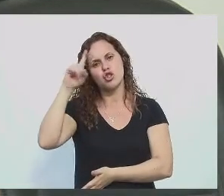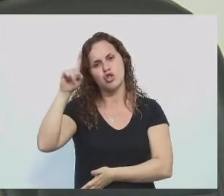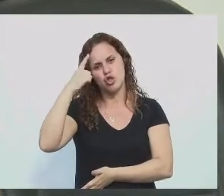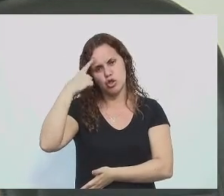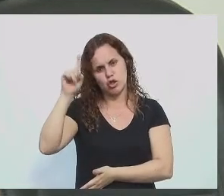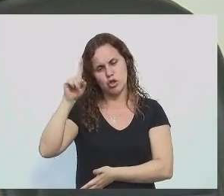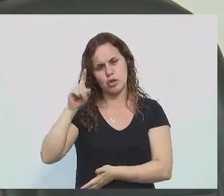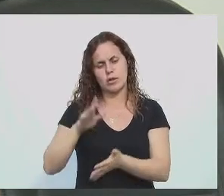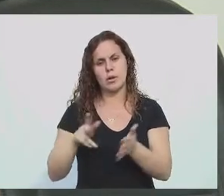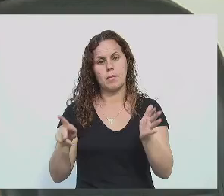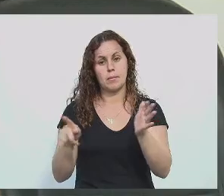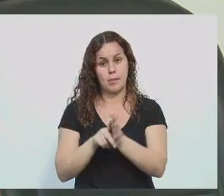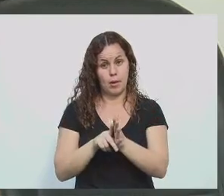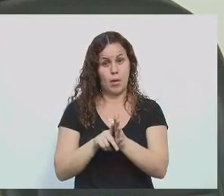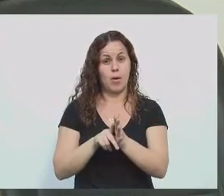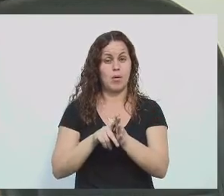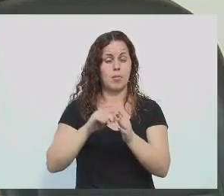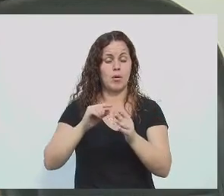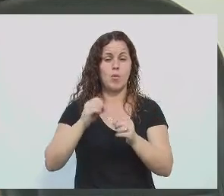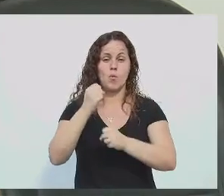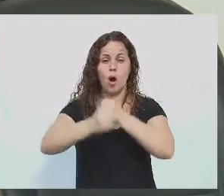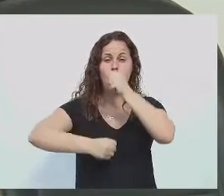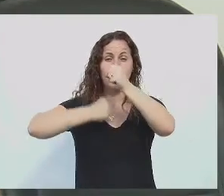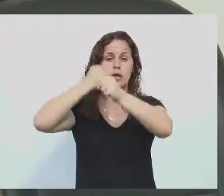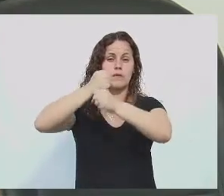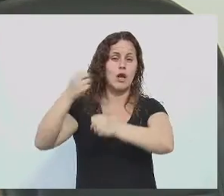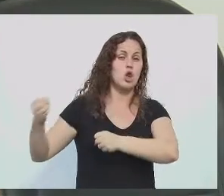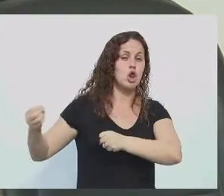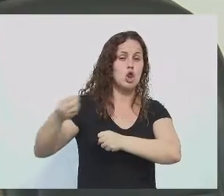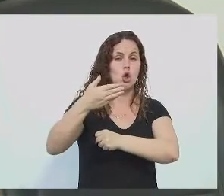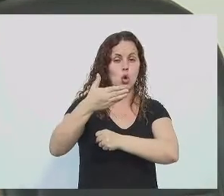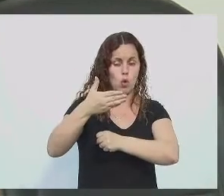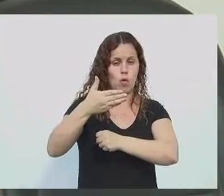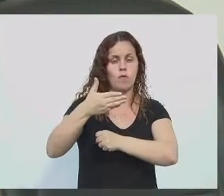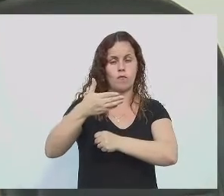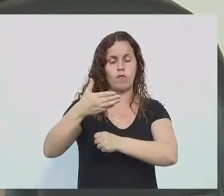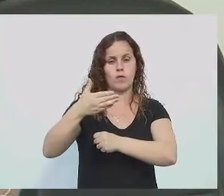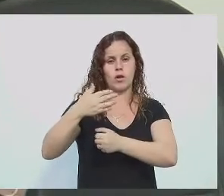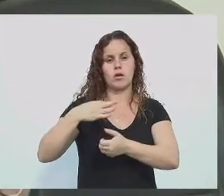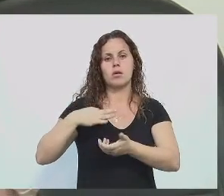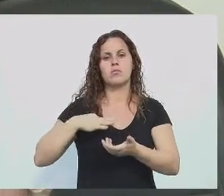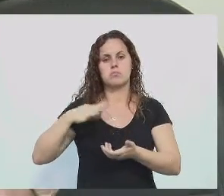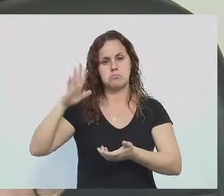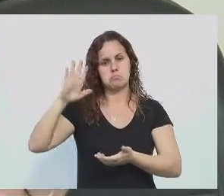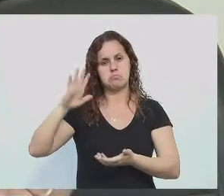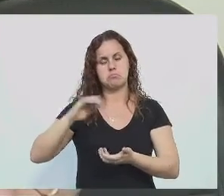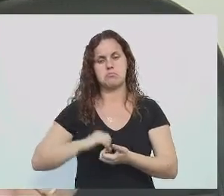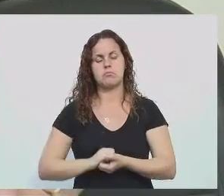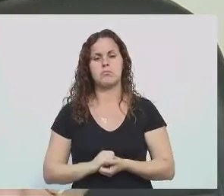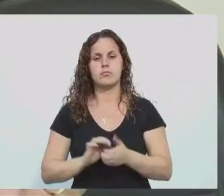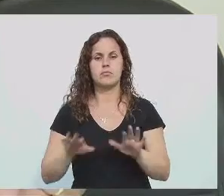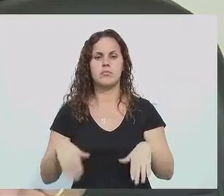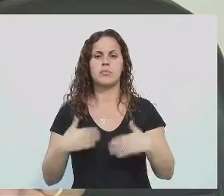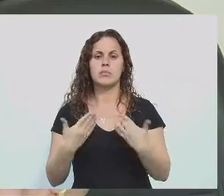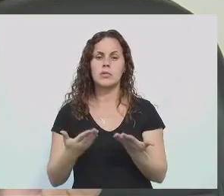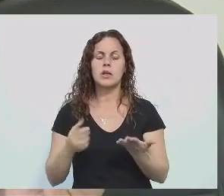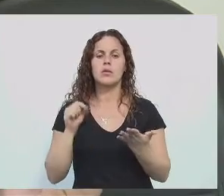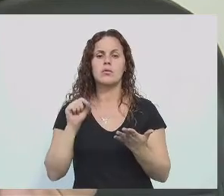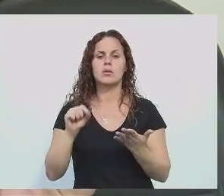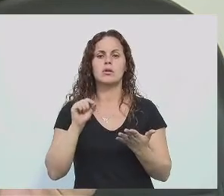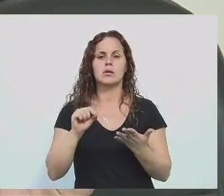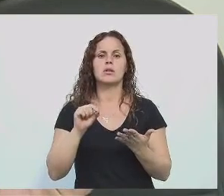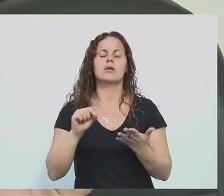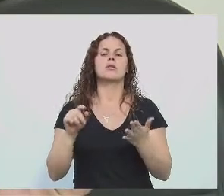de uma legislatura vigente. Nesse sentido, a presente representação é formulada com